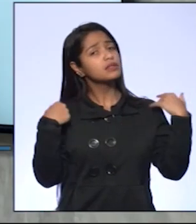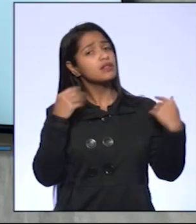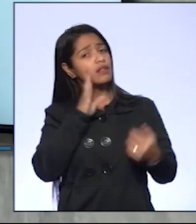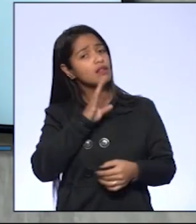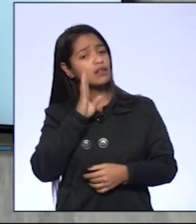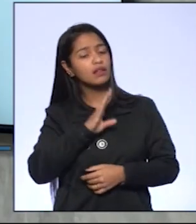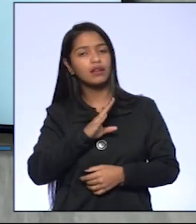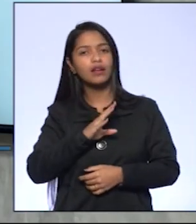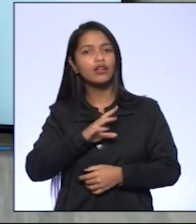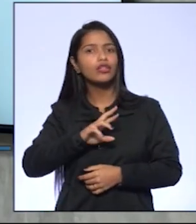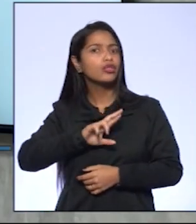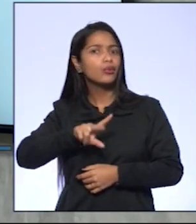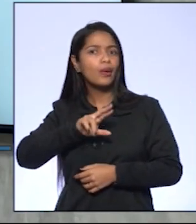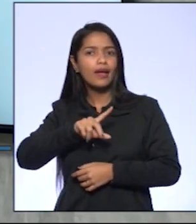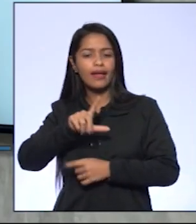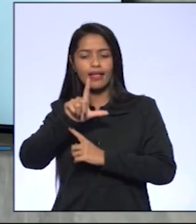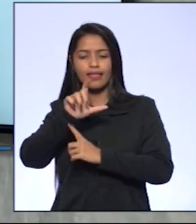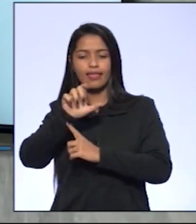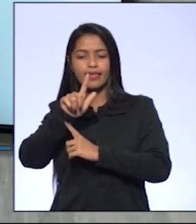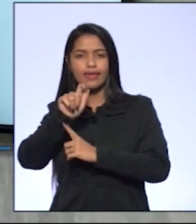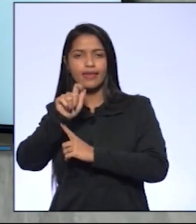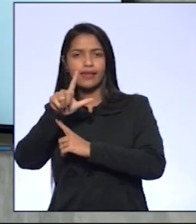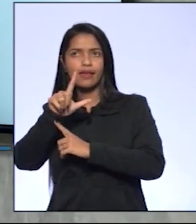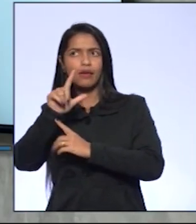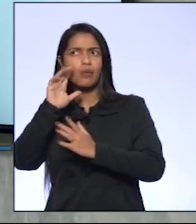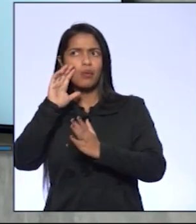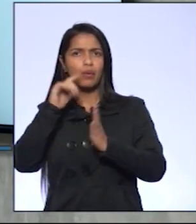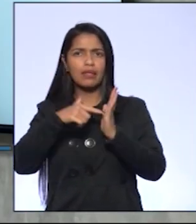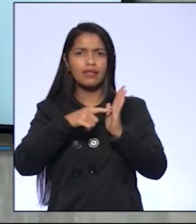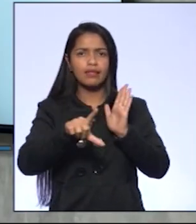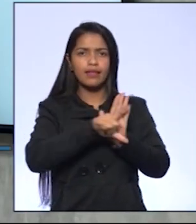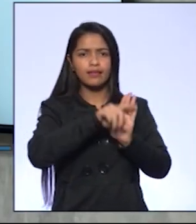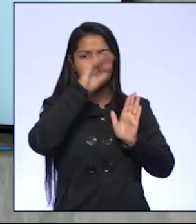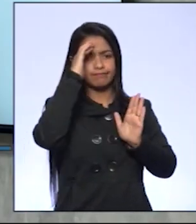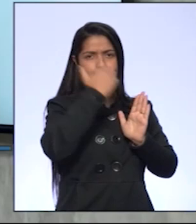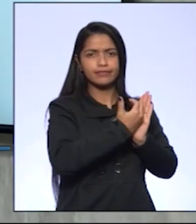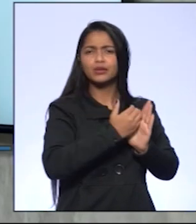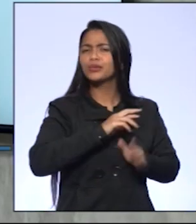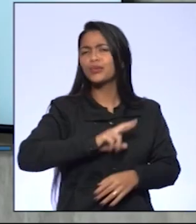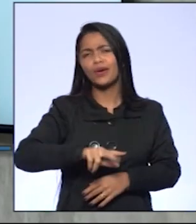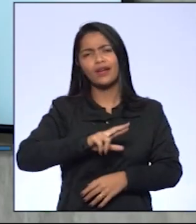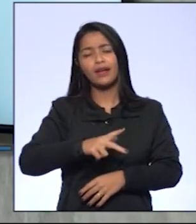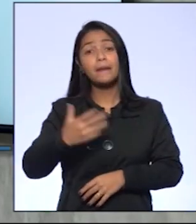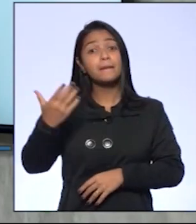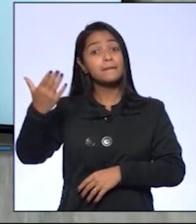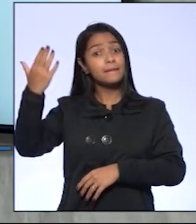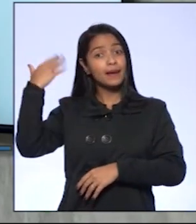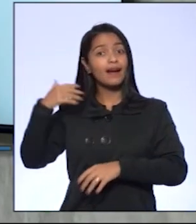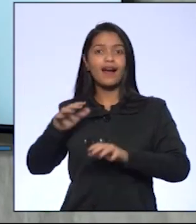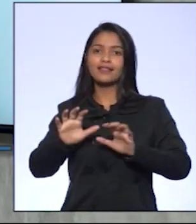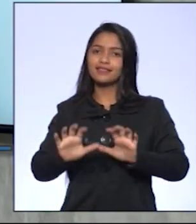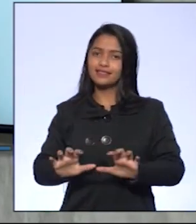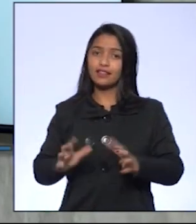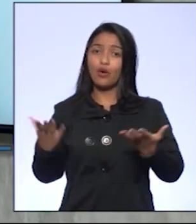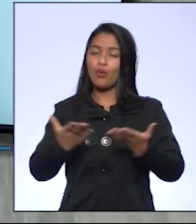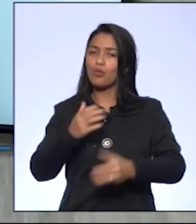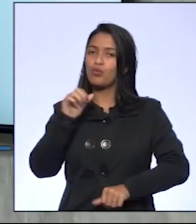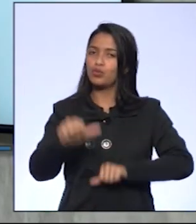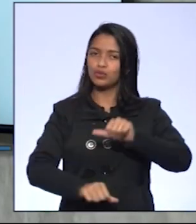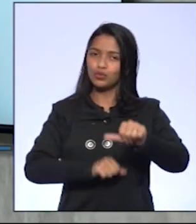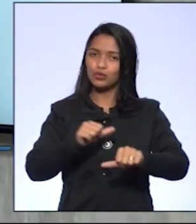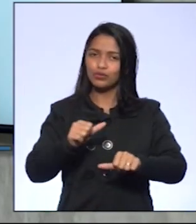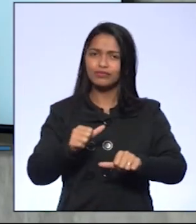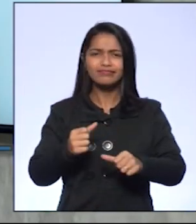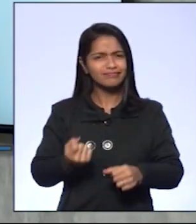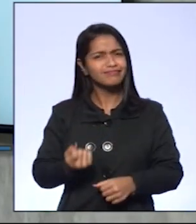ah, legal é um passeio previsto em lei, porque era isso que significava. Legal era previsto em lei. Percebe que